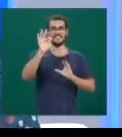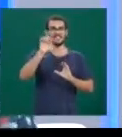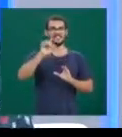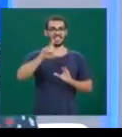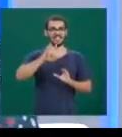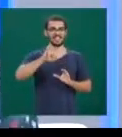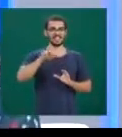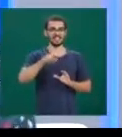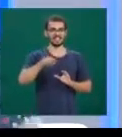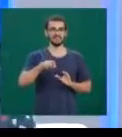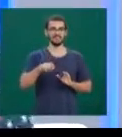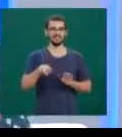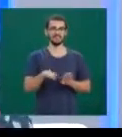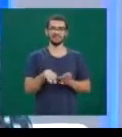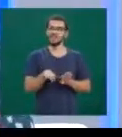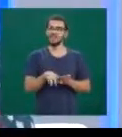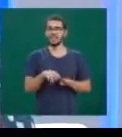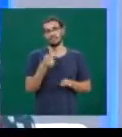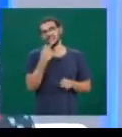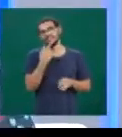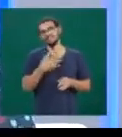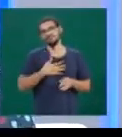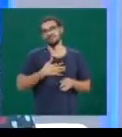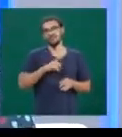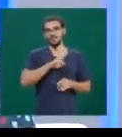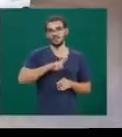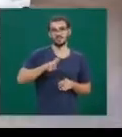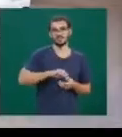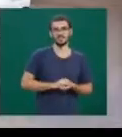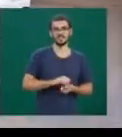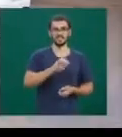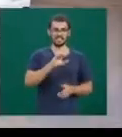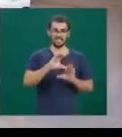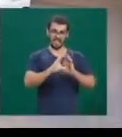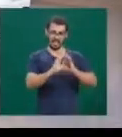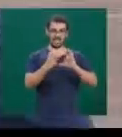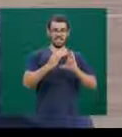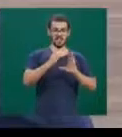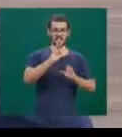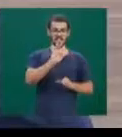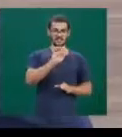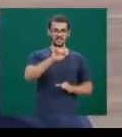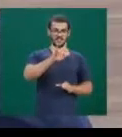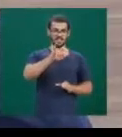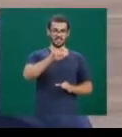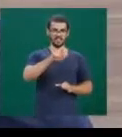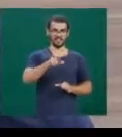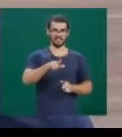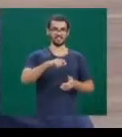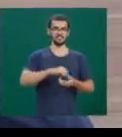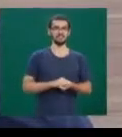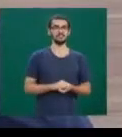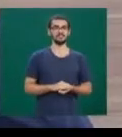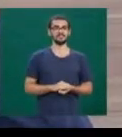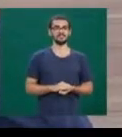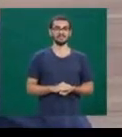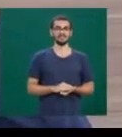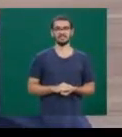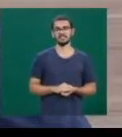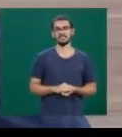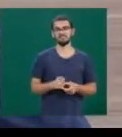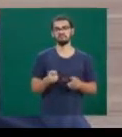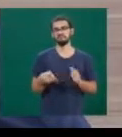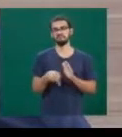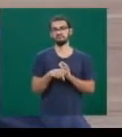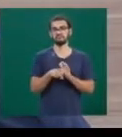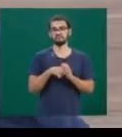uma brincadeira com o meu nome, né, Fernanda? A gente tem aqui, ó, canal da Feliz, inclusive um nome muito sugestivo até para YouTube, eu acho